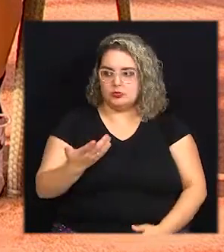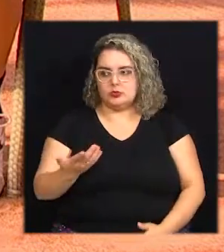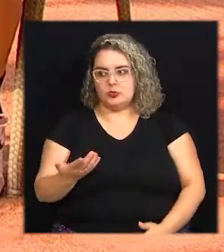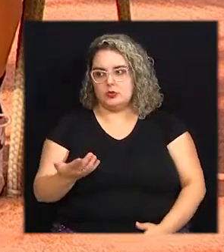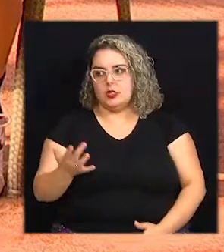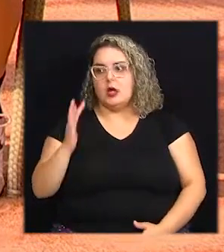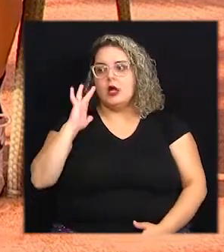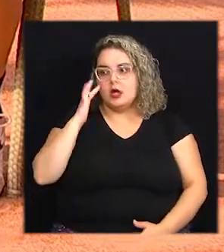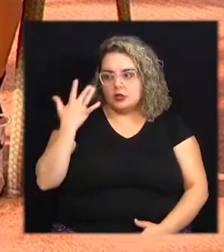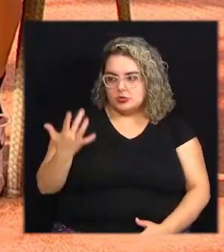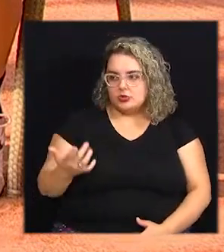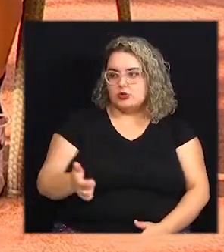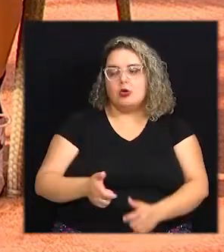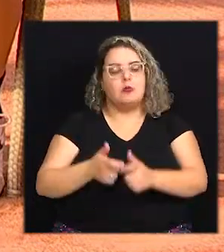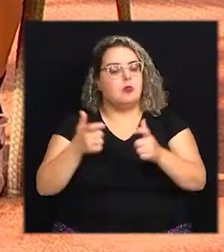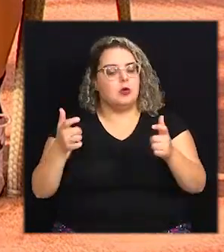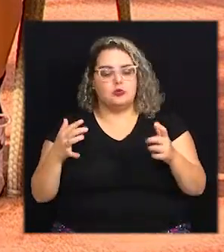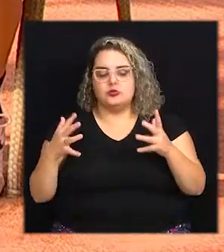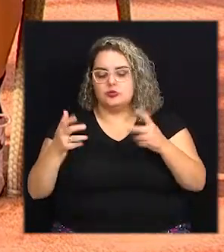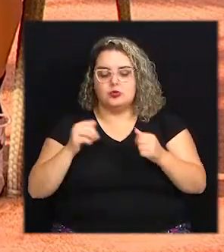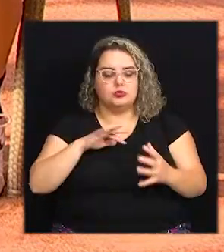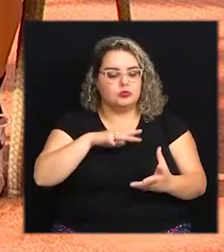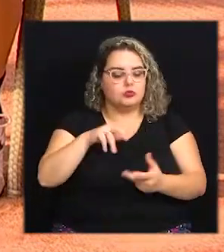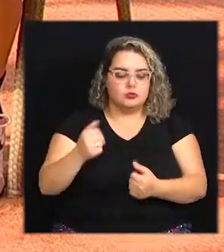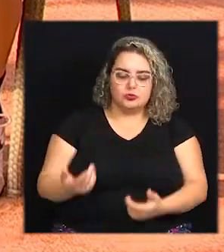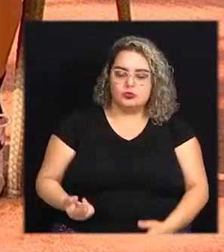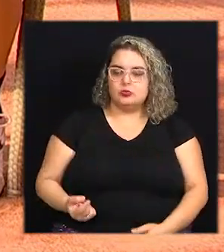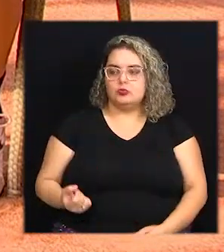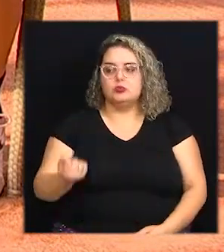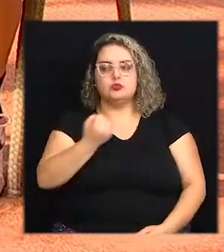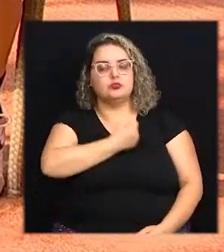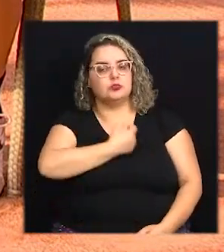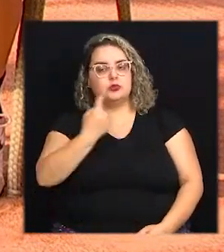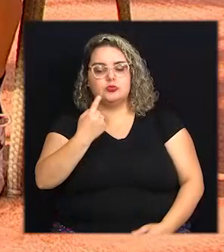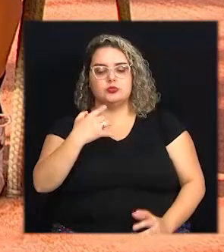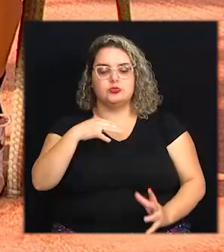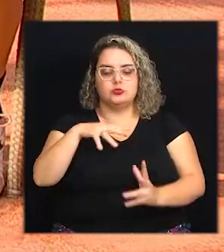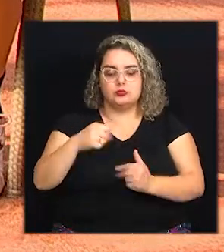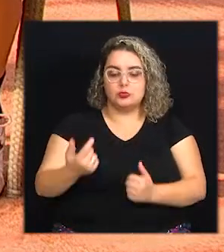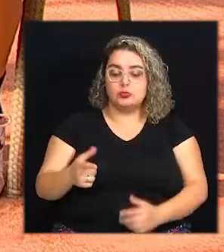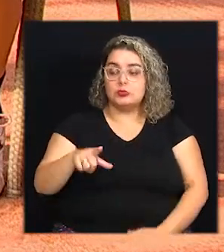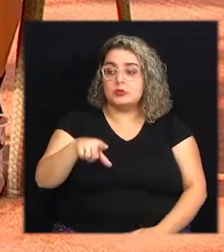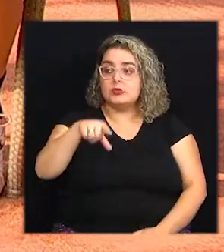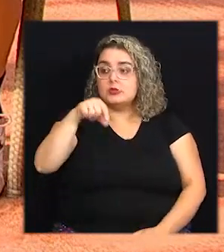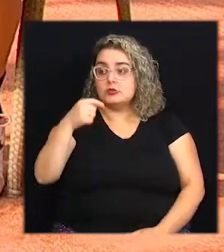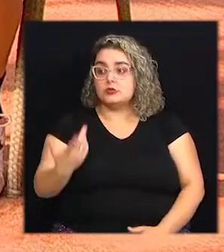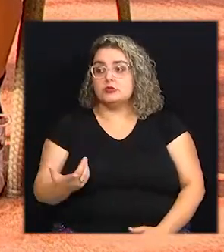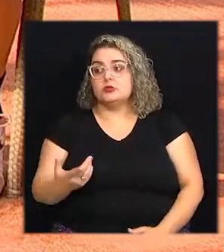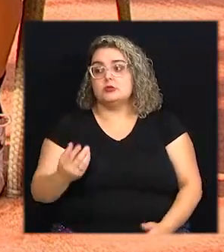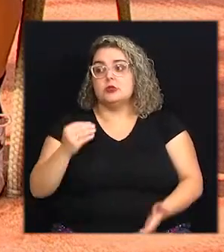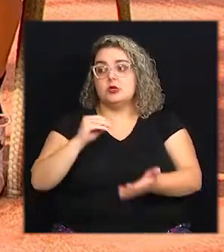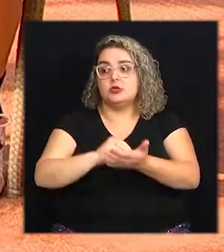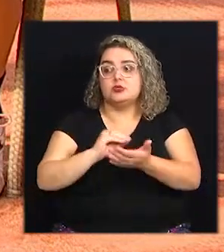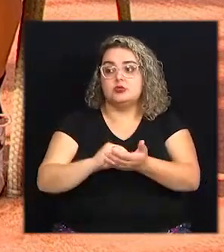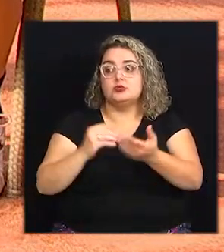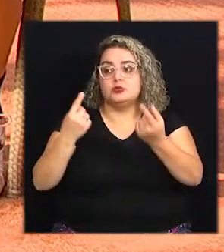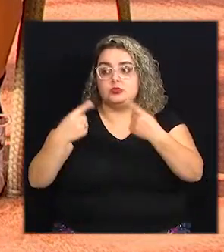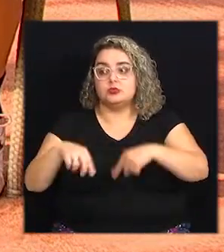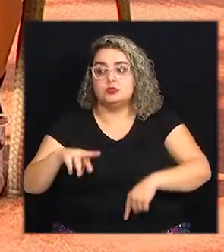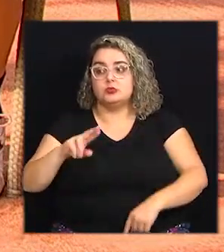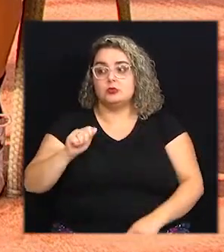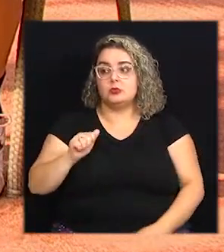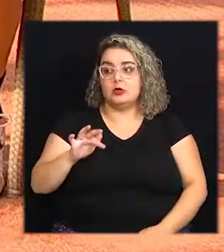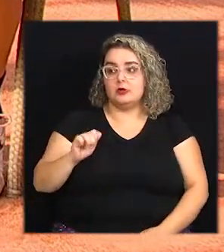tempos. Há quem considere que é o maior de todos os tempos, que foi o número 1 do mundo. E ele escolheu para fazer a última partida